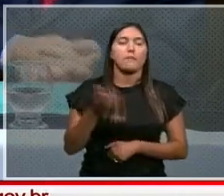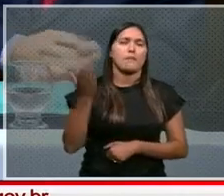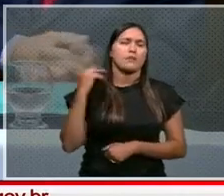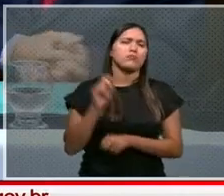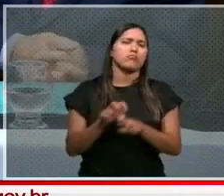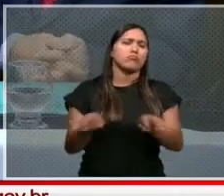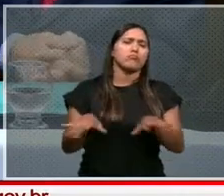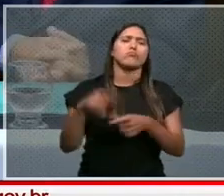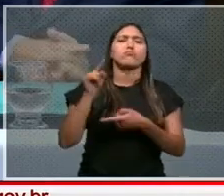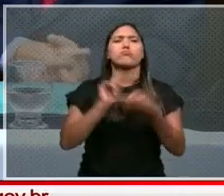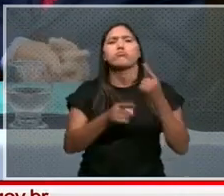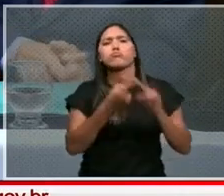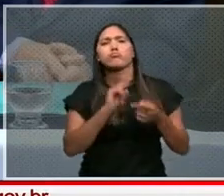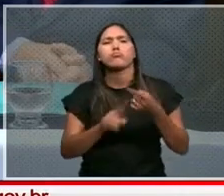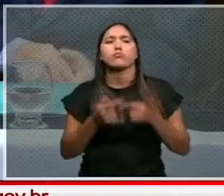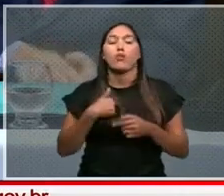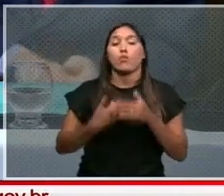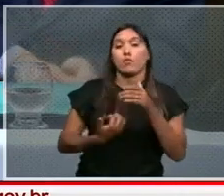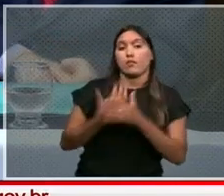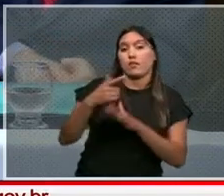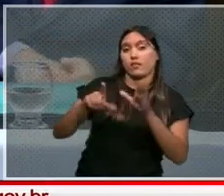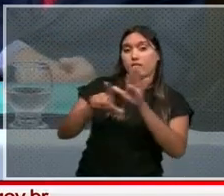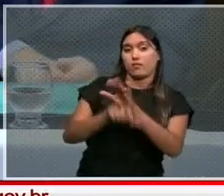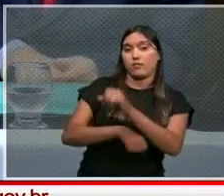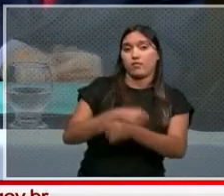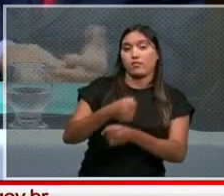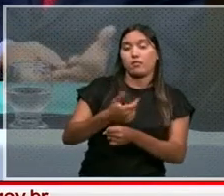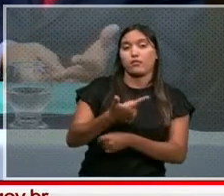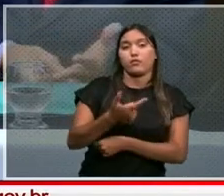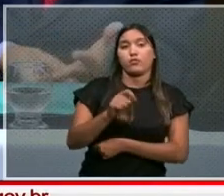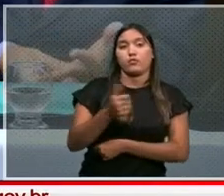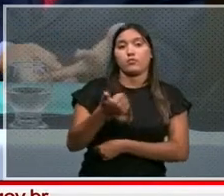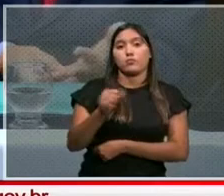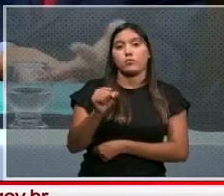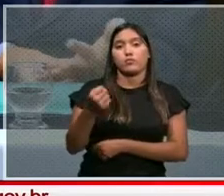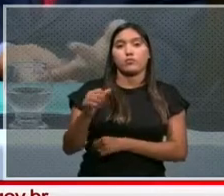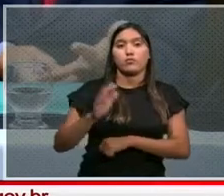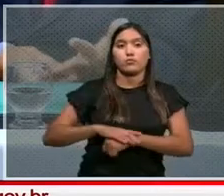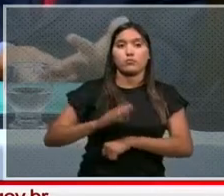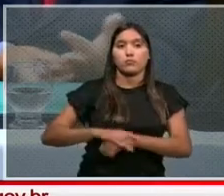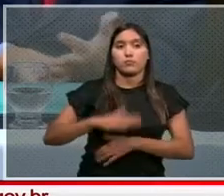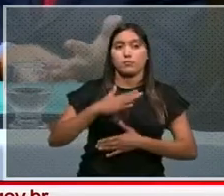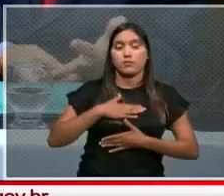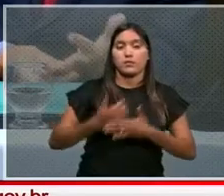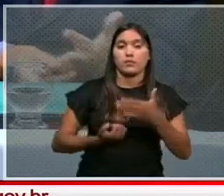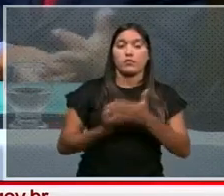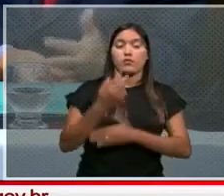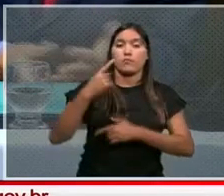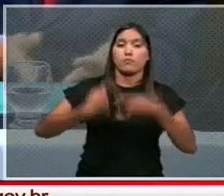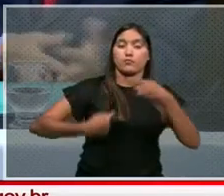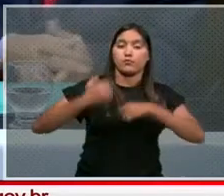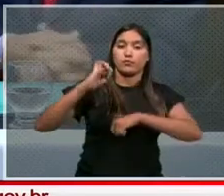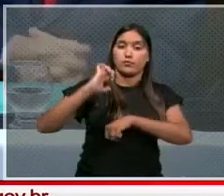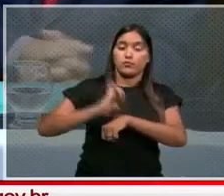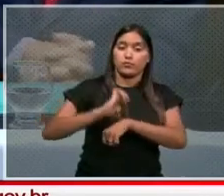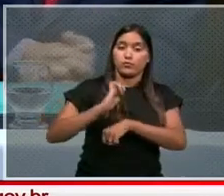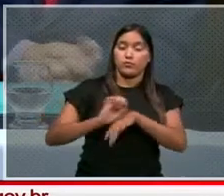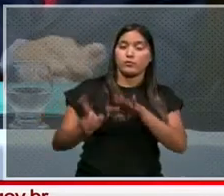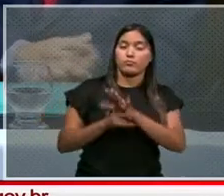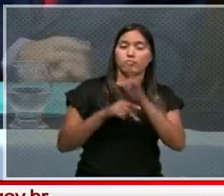e que são autor da lei de 2018 é de minha autoria que criou a política estadual de